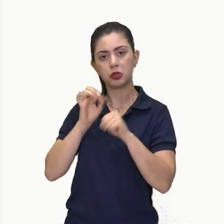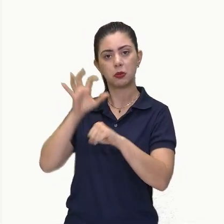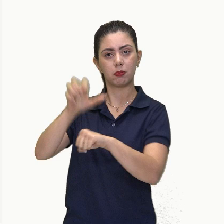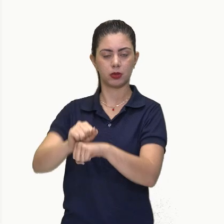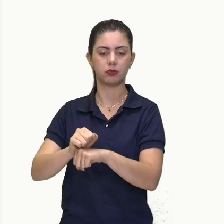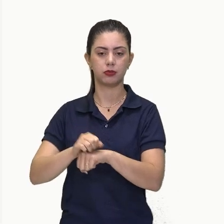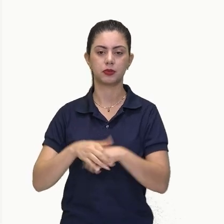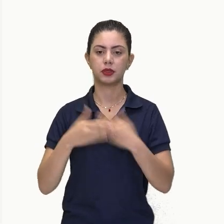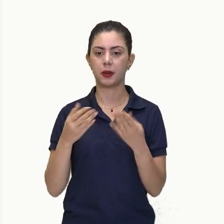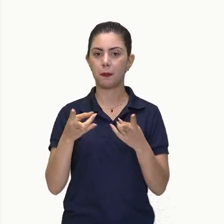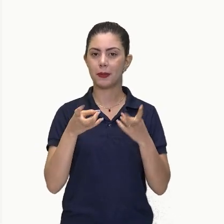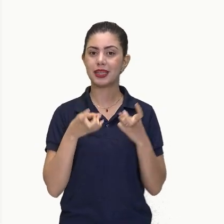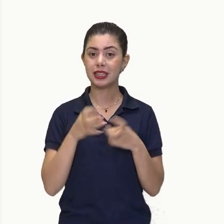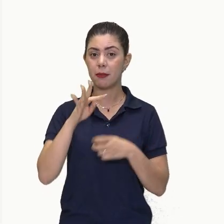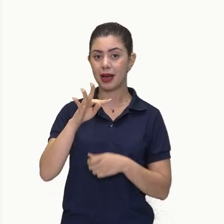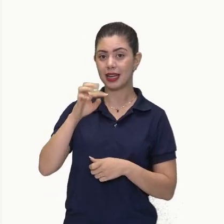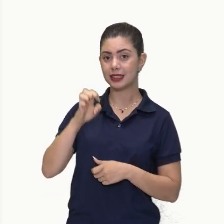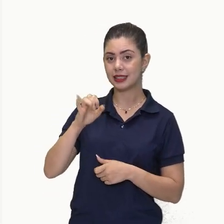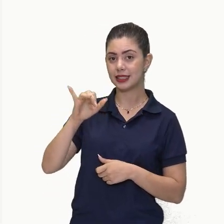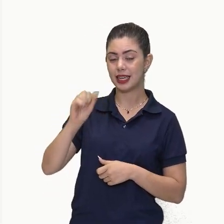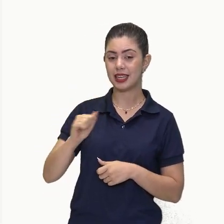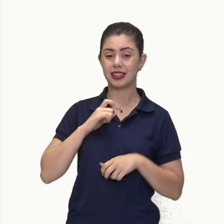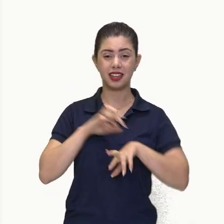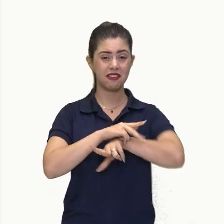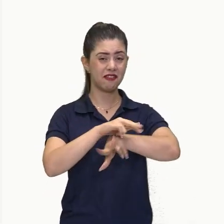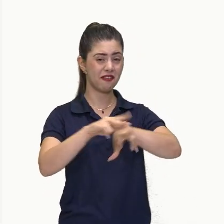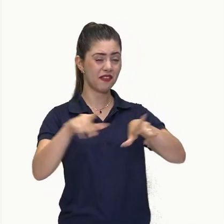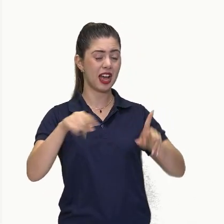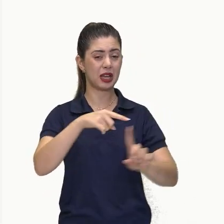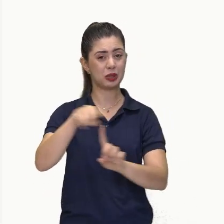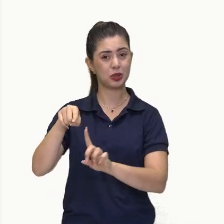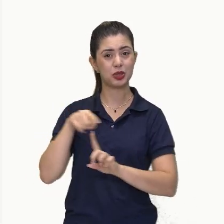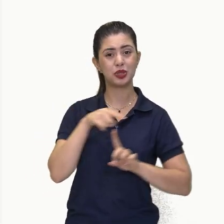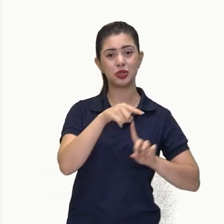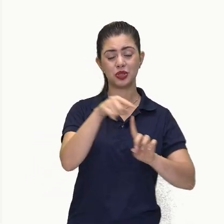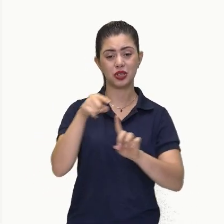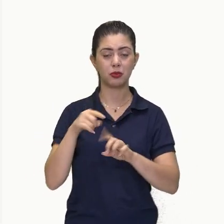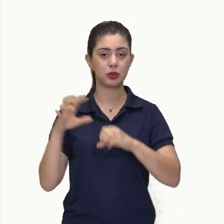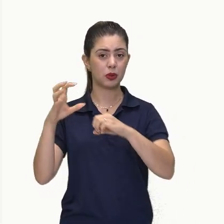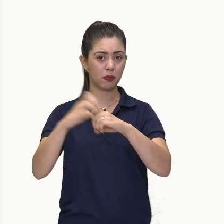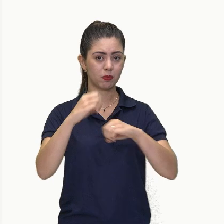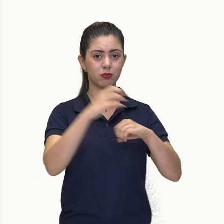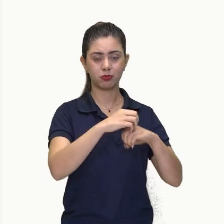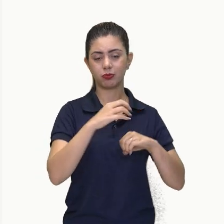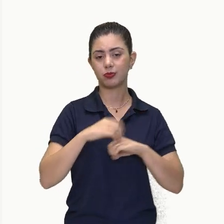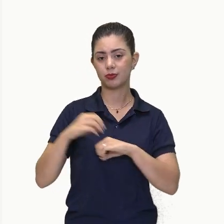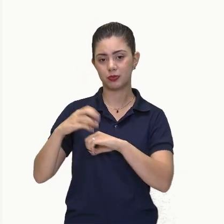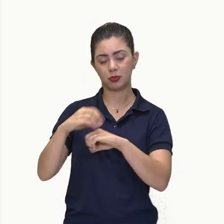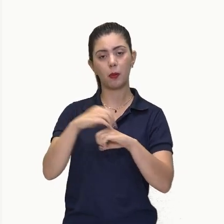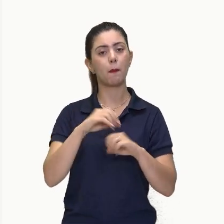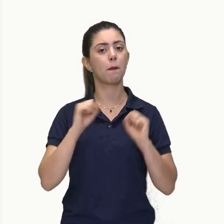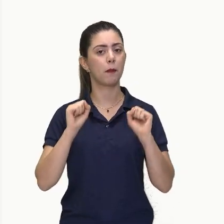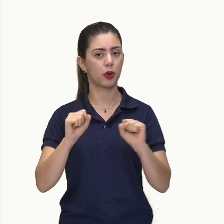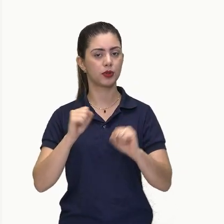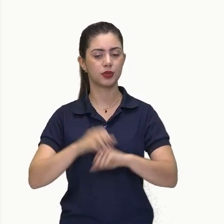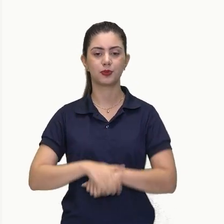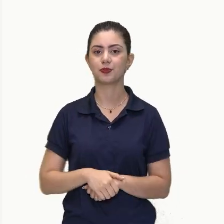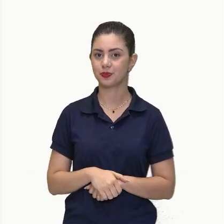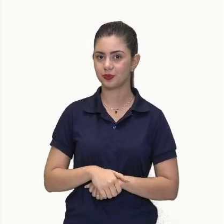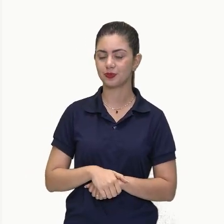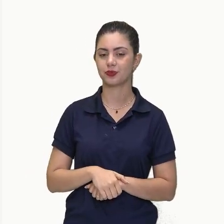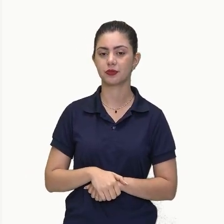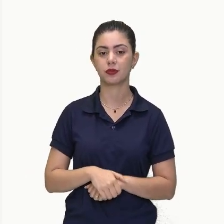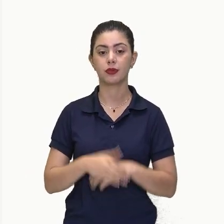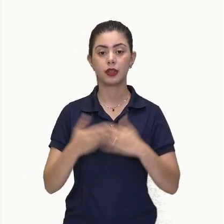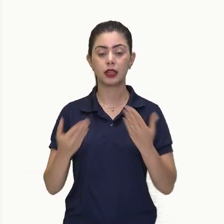que na teia alimentar ocorrem várias interações. Né? É possível que ocorra várias interações, tá bom?